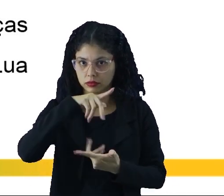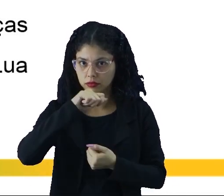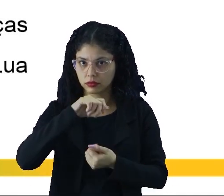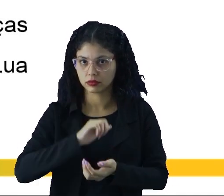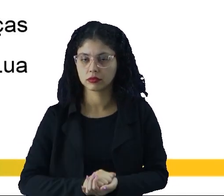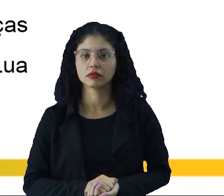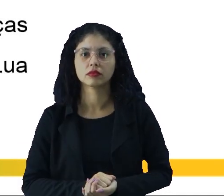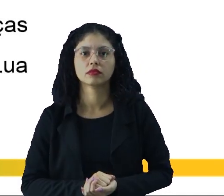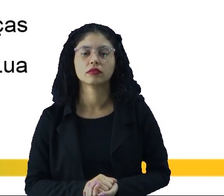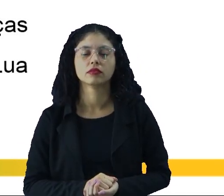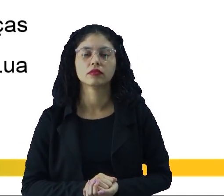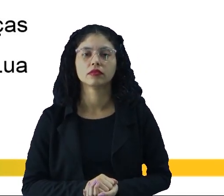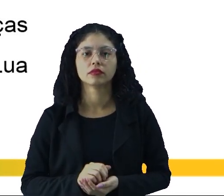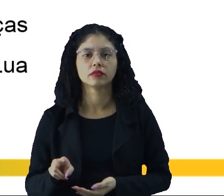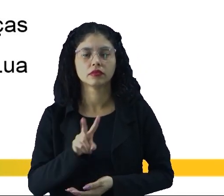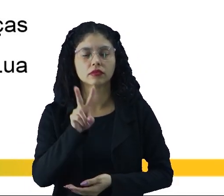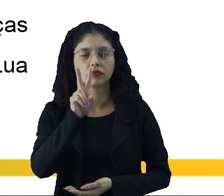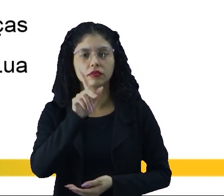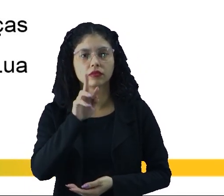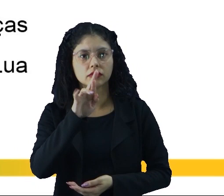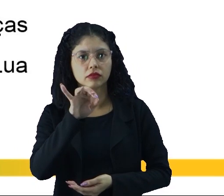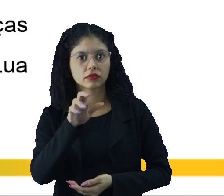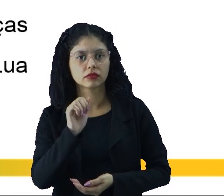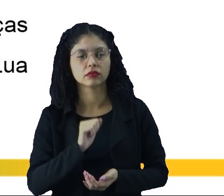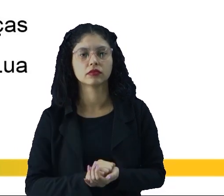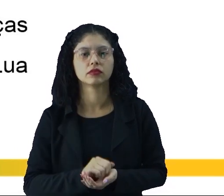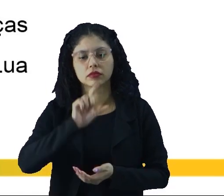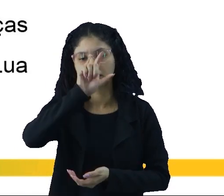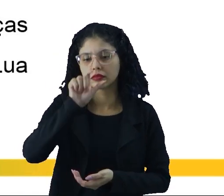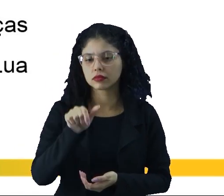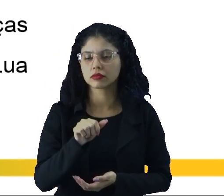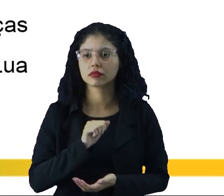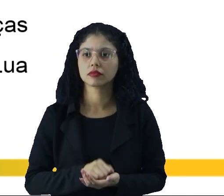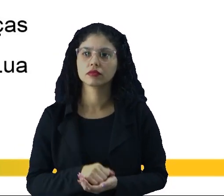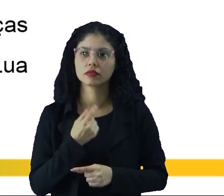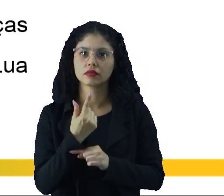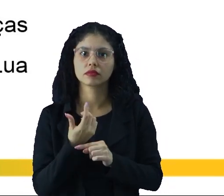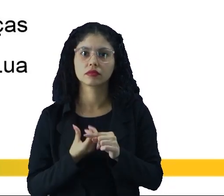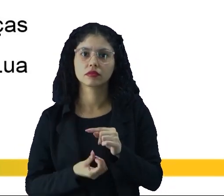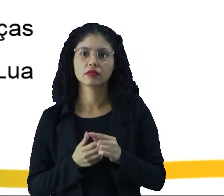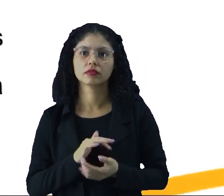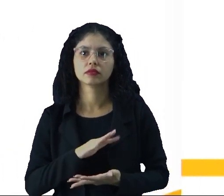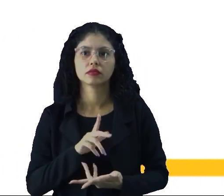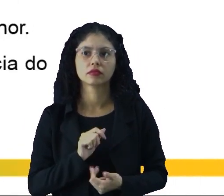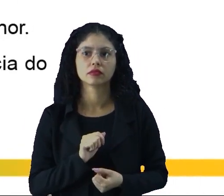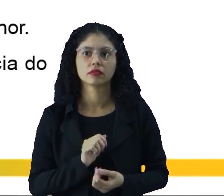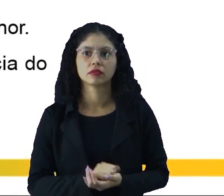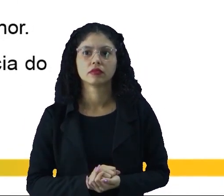da Terra. Então esse é o valor da gravidade na Lua, 1/6 do valor da Terra.